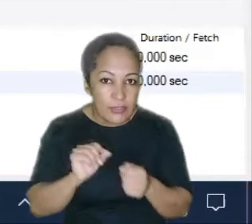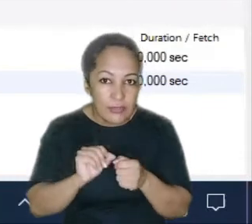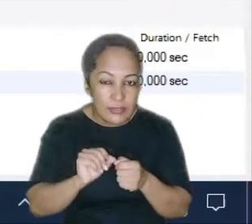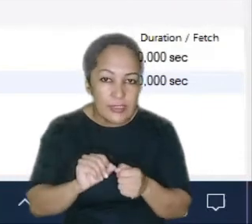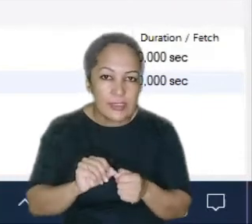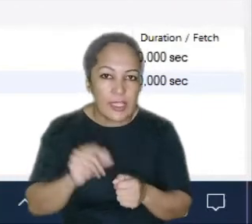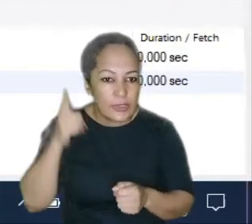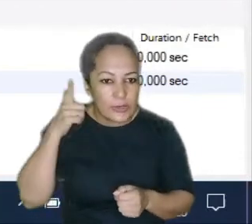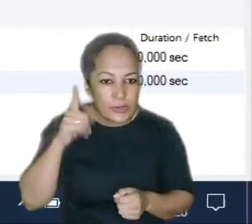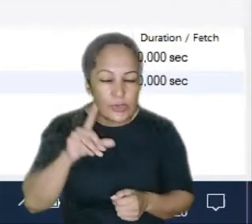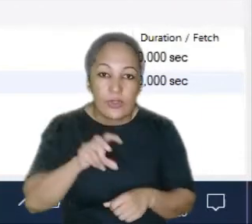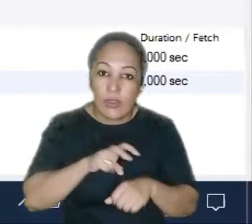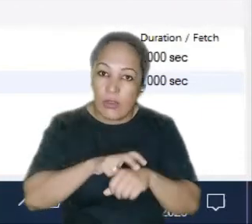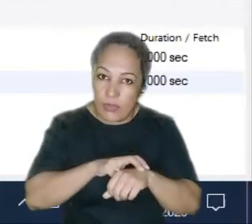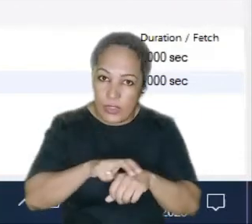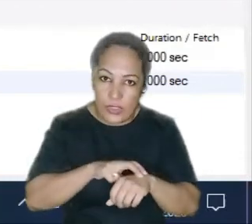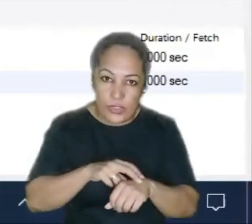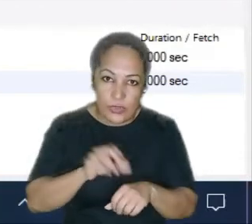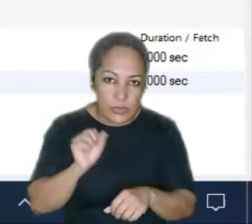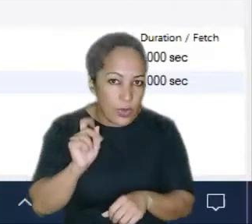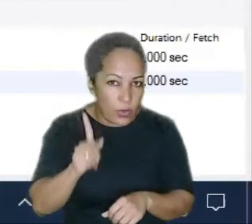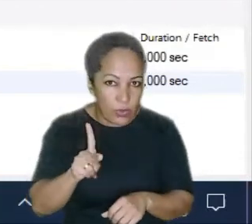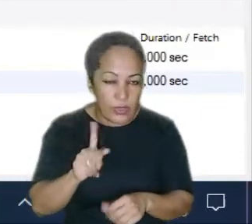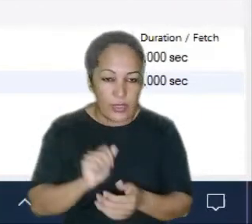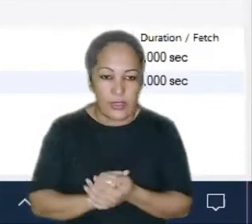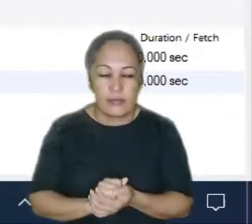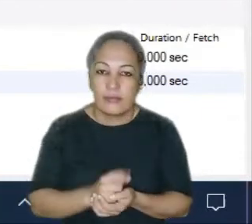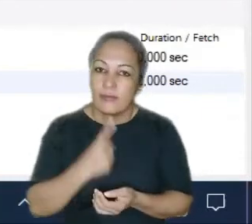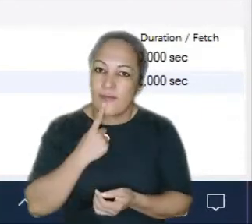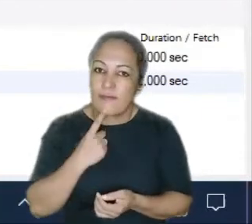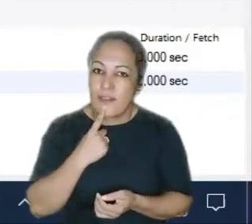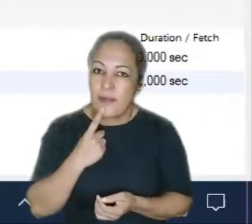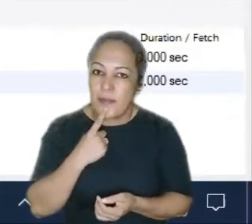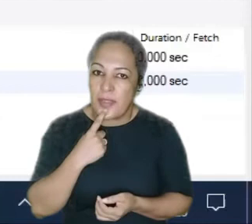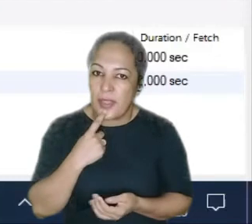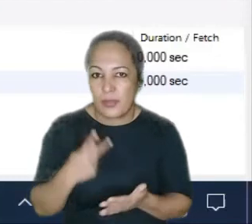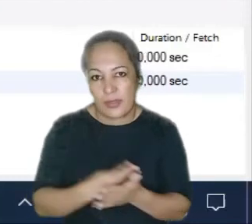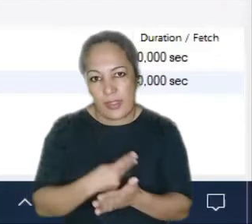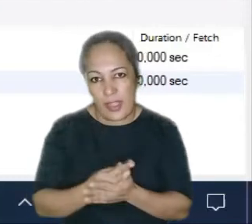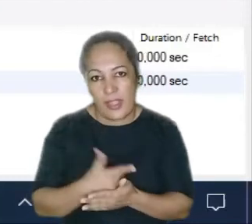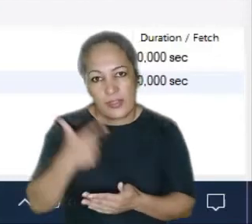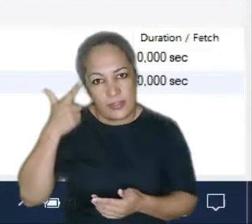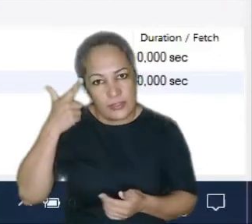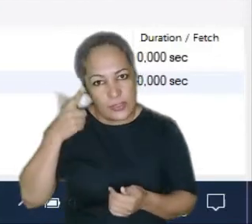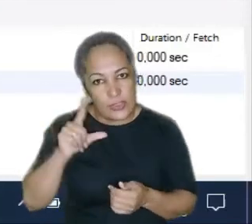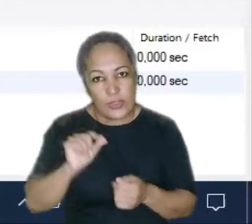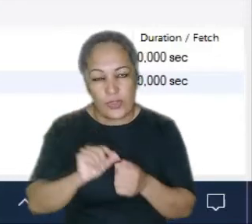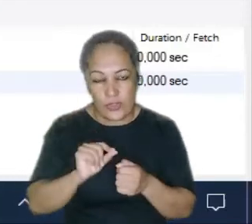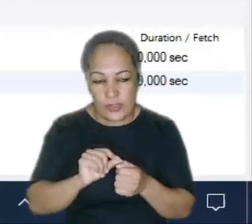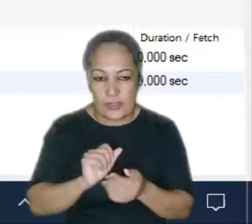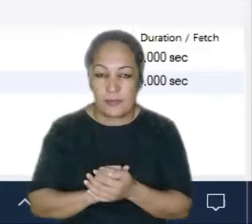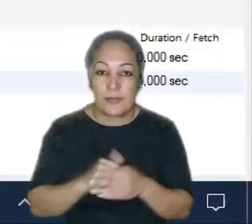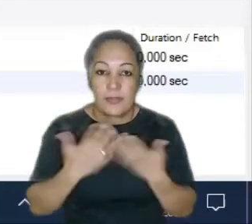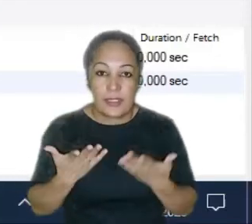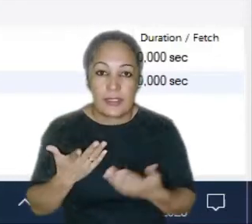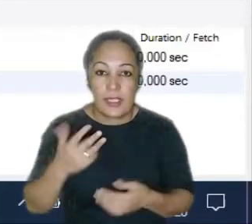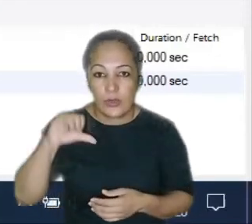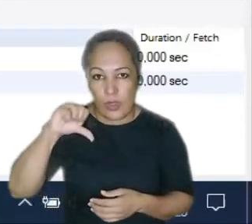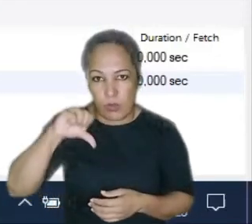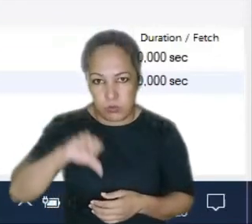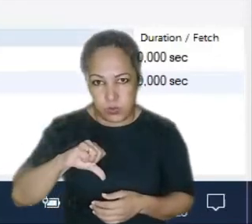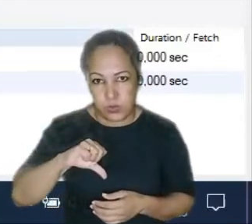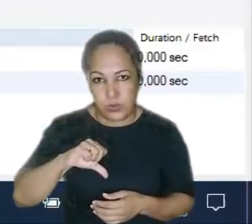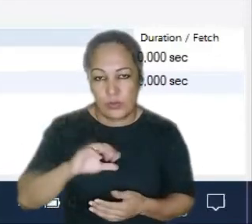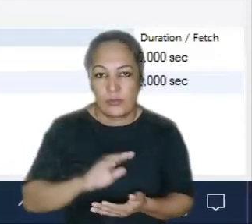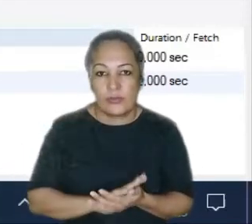verdinho, show. Quando ficar vermelhinho, deu ruim. Então, aqui, quando deu ruim, quando dá certo, ele vai informar você. Ele vai